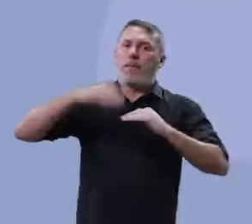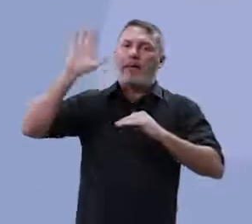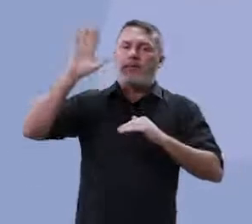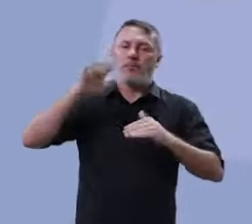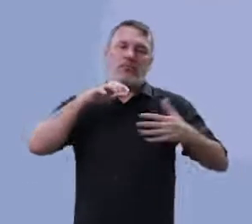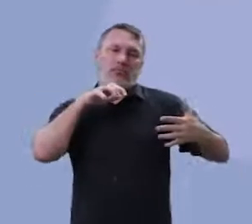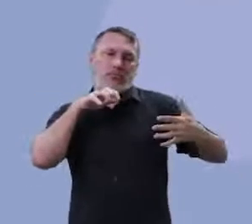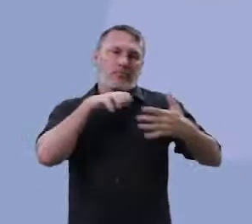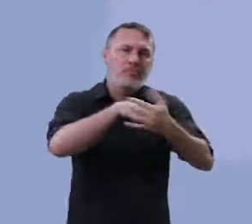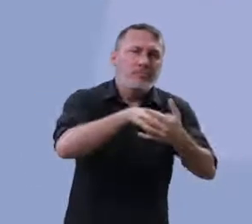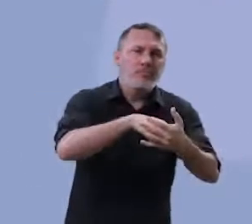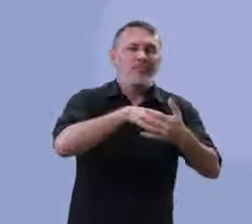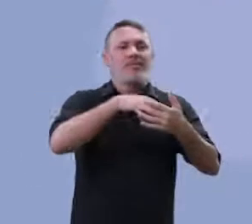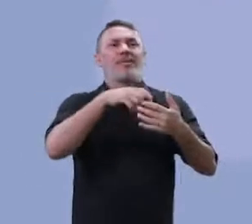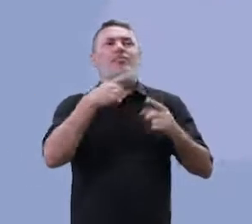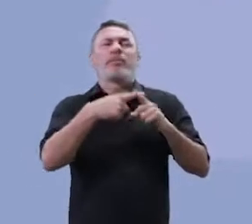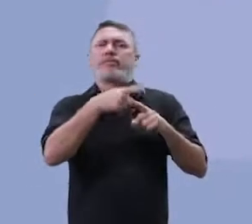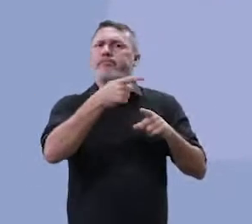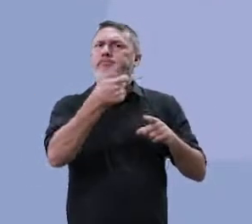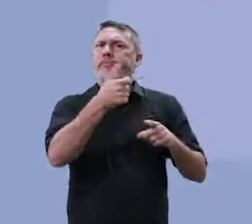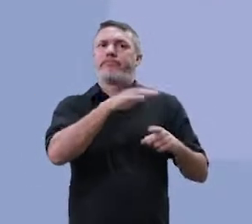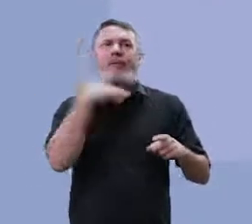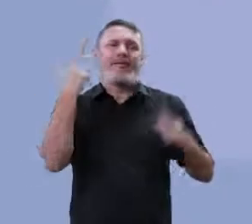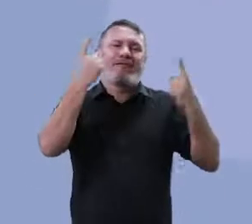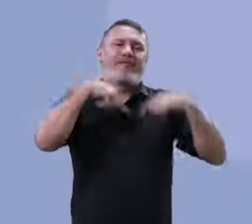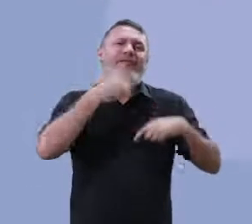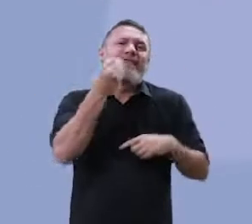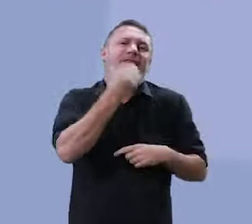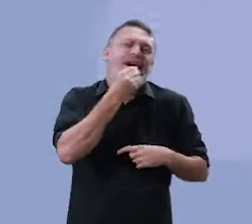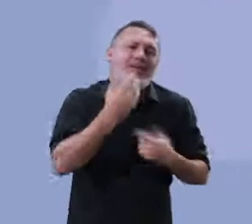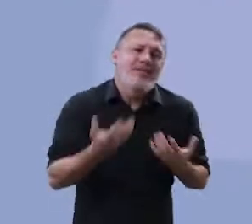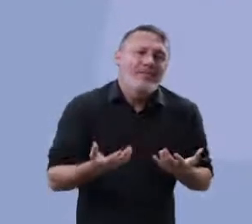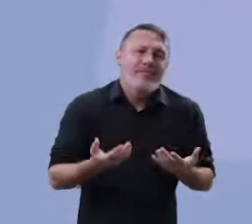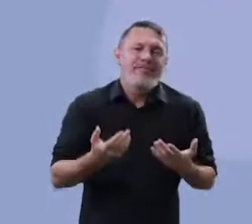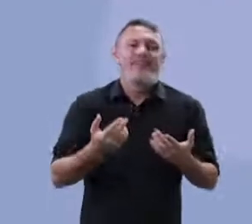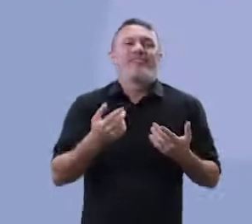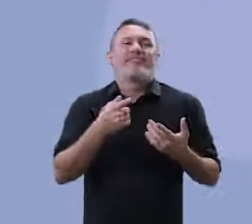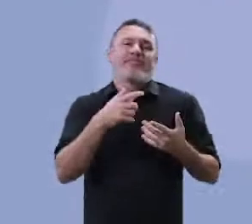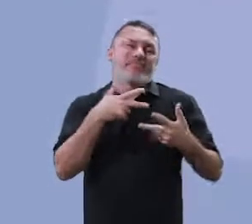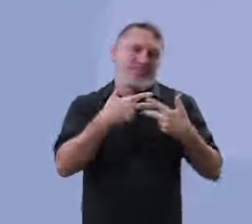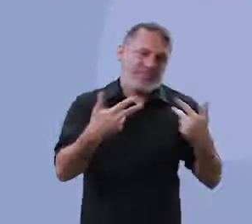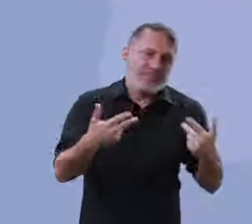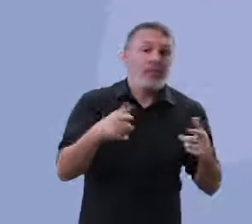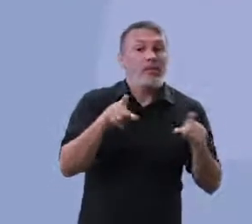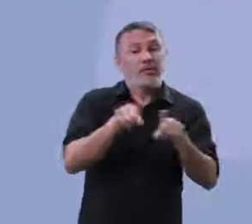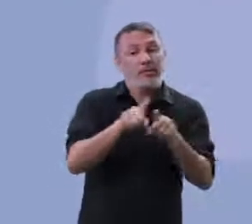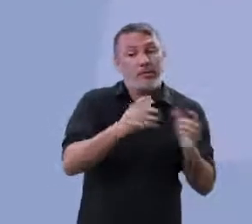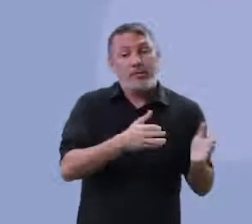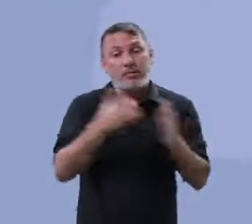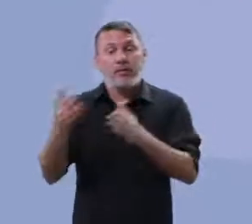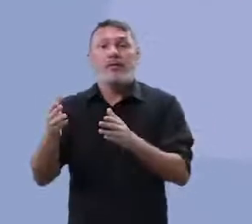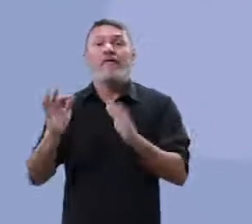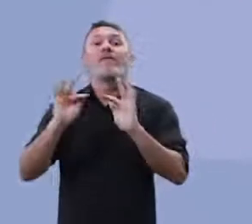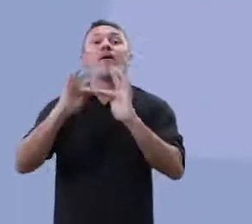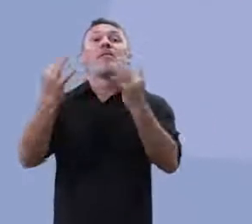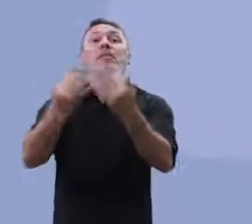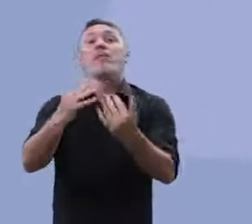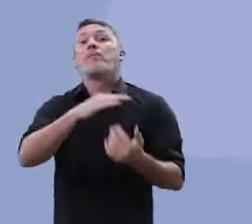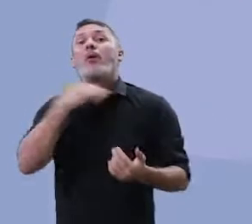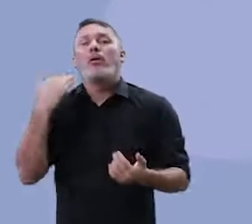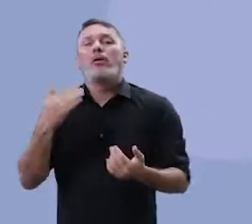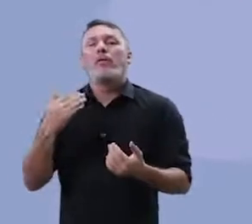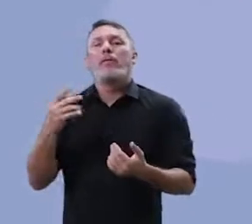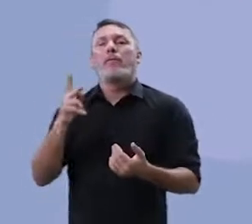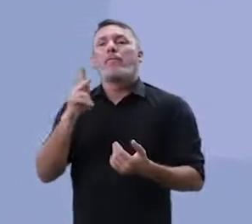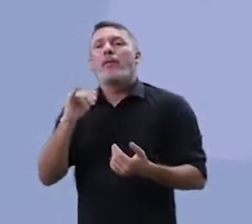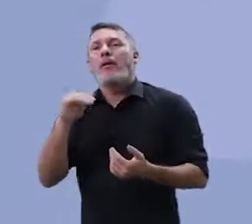sofre. Às vezes no acidente, é a mais frágil, às vezes, né, por ser ali a vítima e também por perder